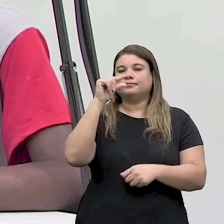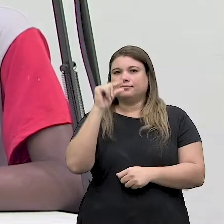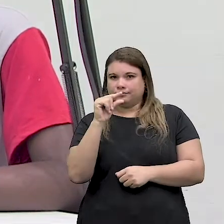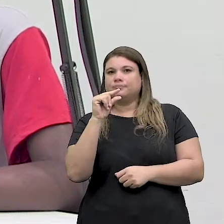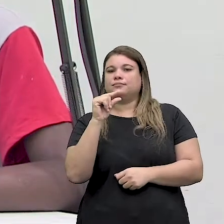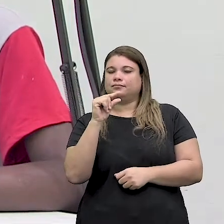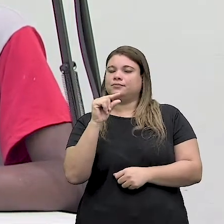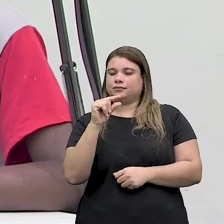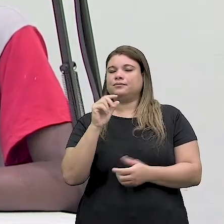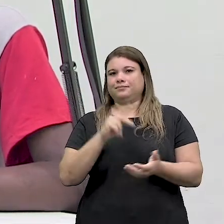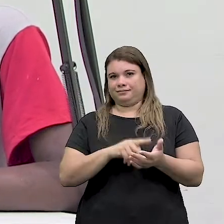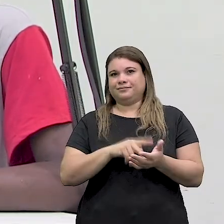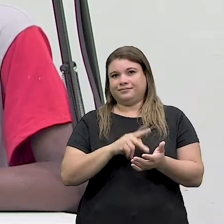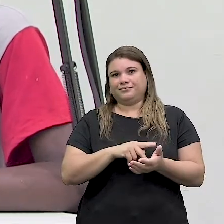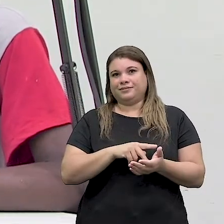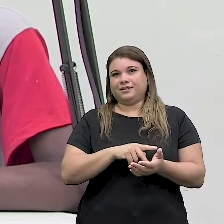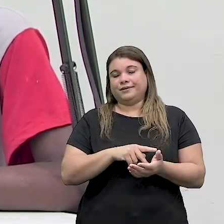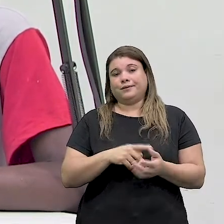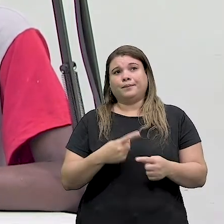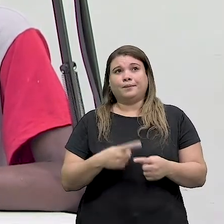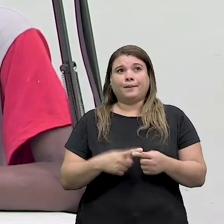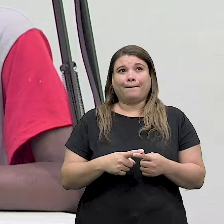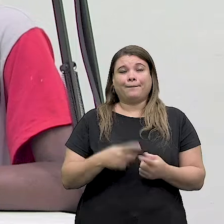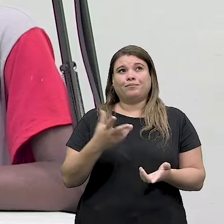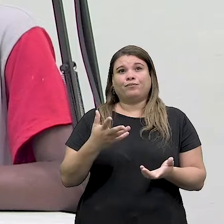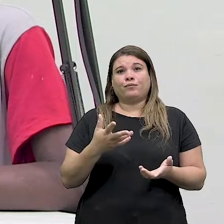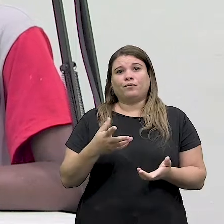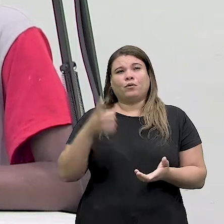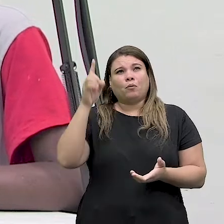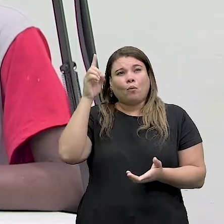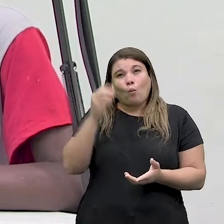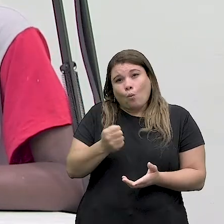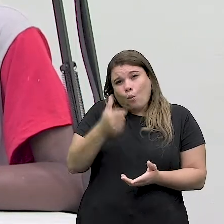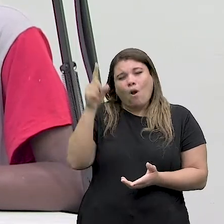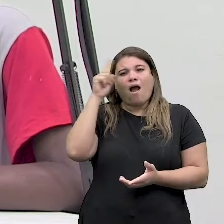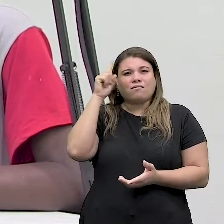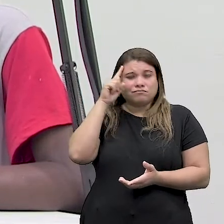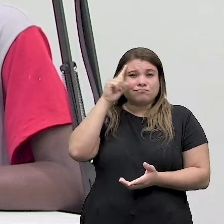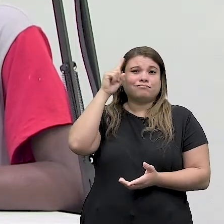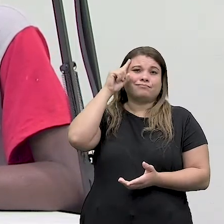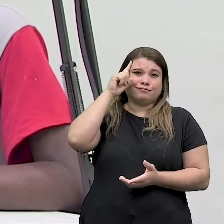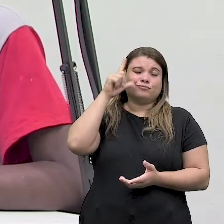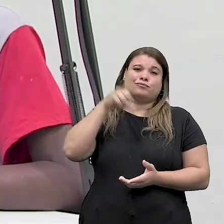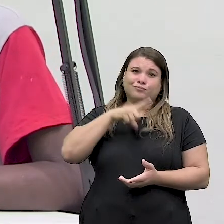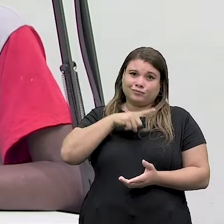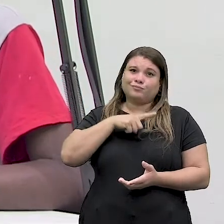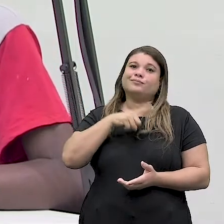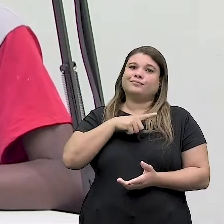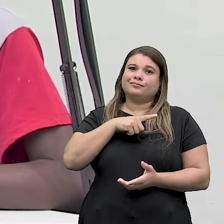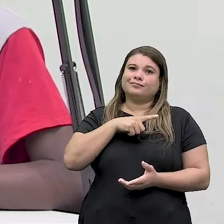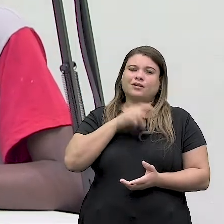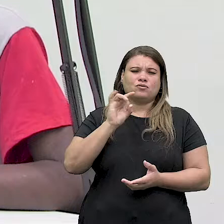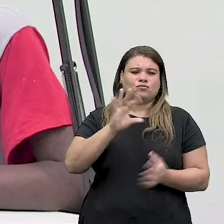aí um bate-papo quase que diário. Se não vai um dia sim e o outro também, um